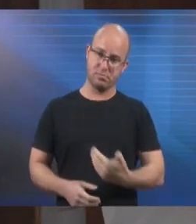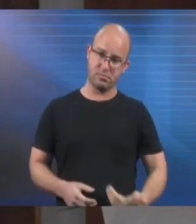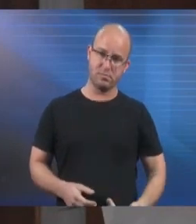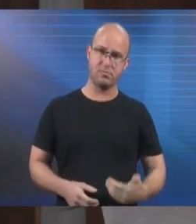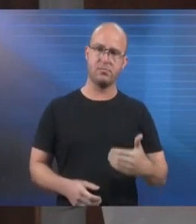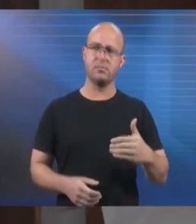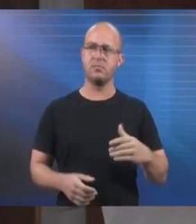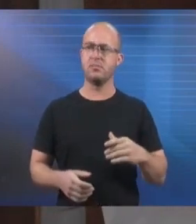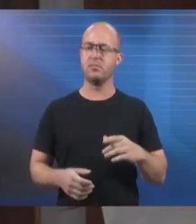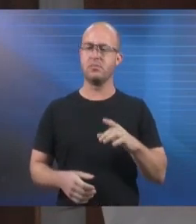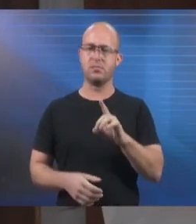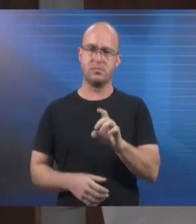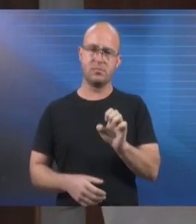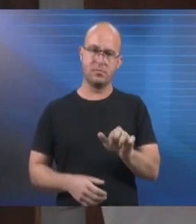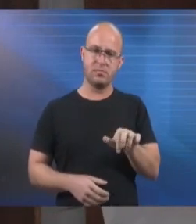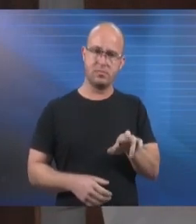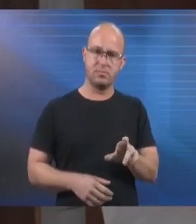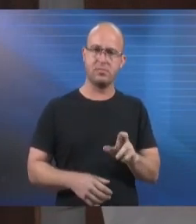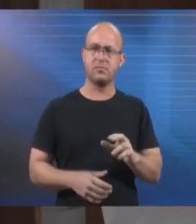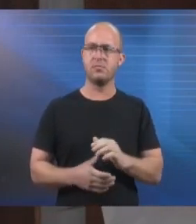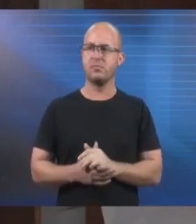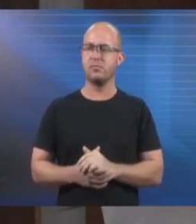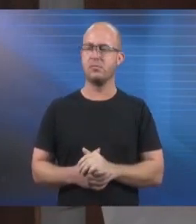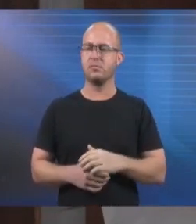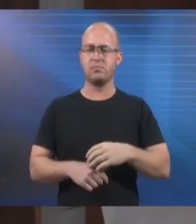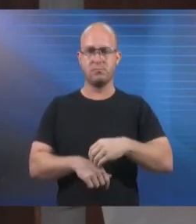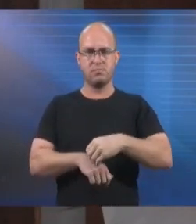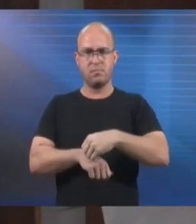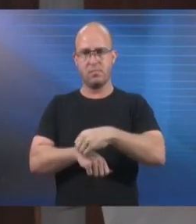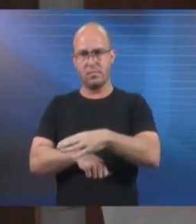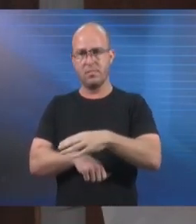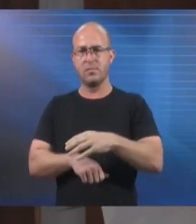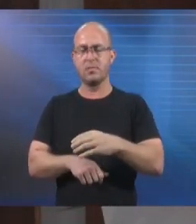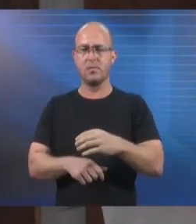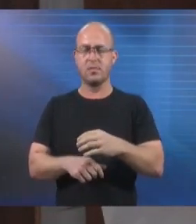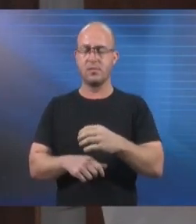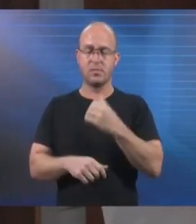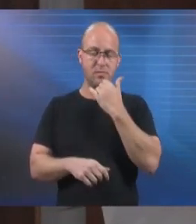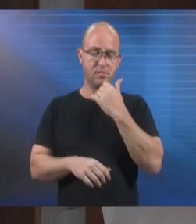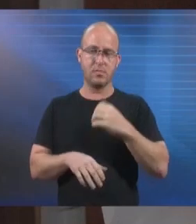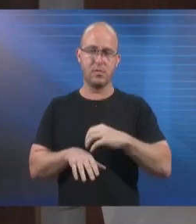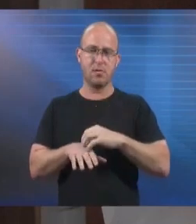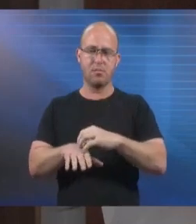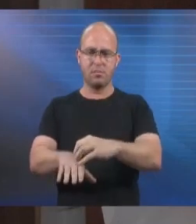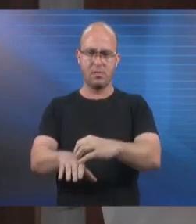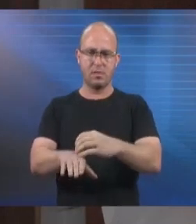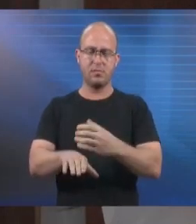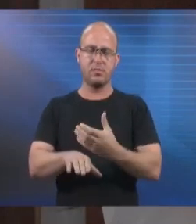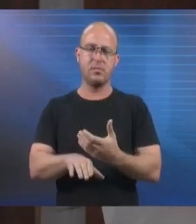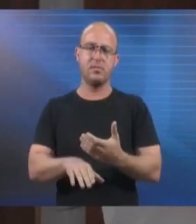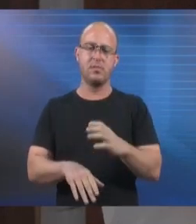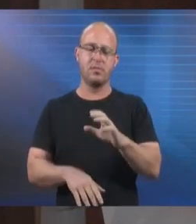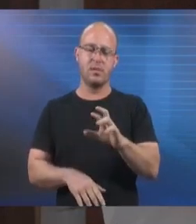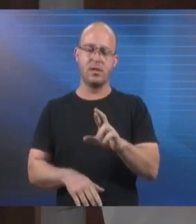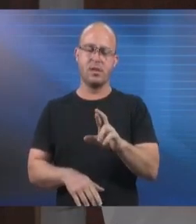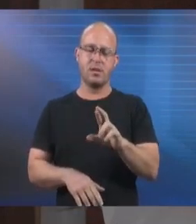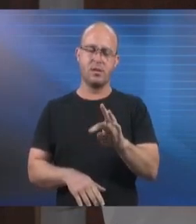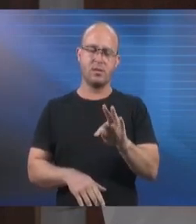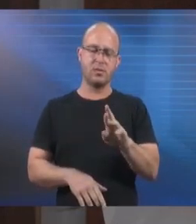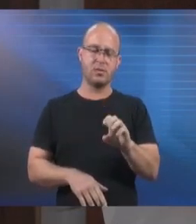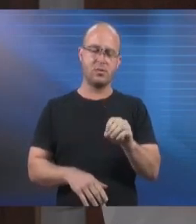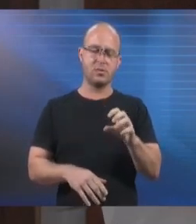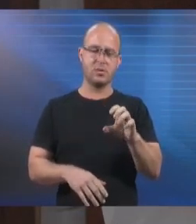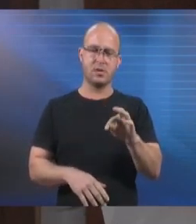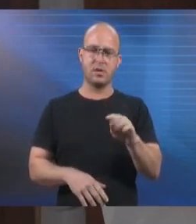Estado e ao Dr que sejam enviados um caminhão caçamba e uma retroescavadeira